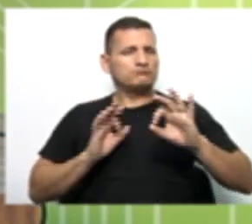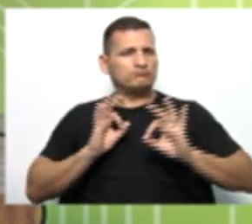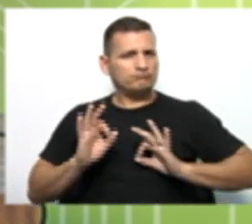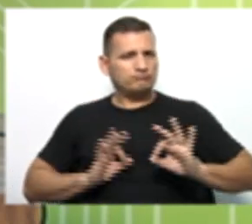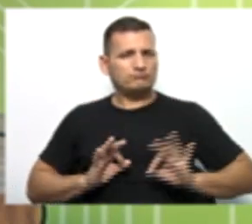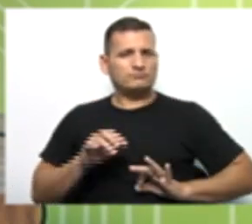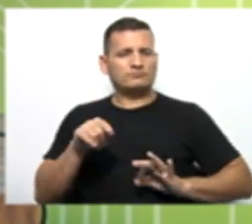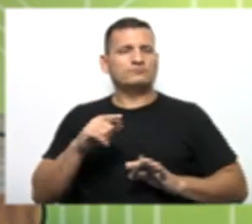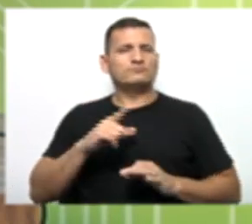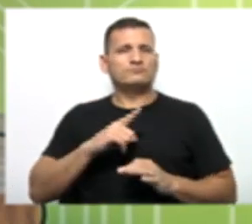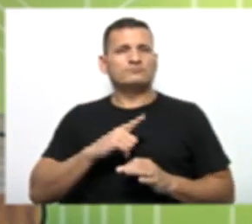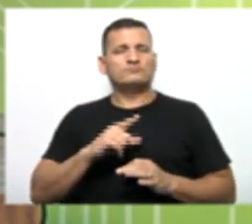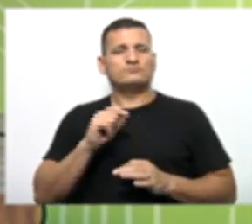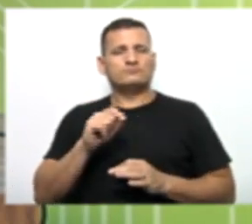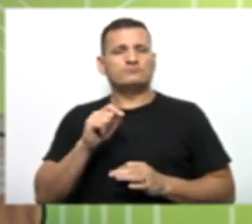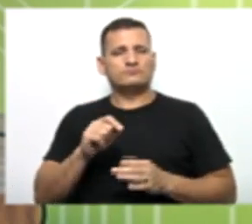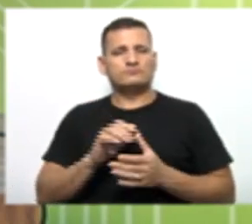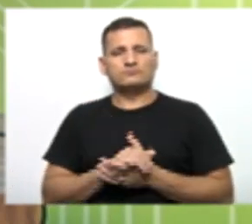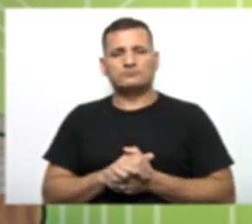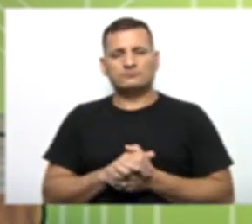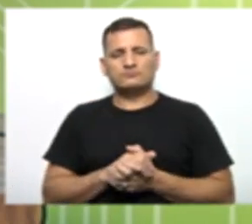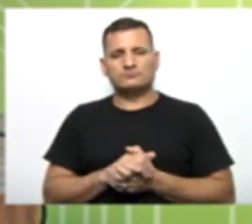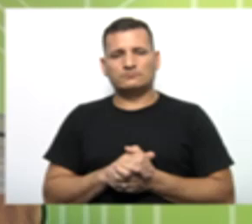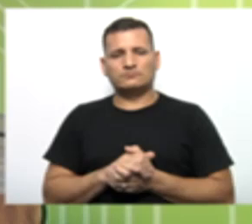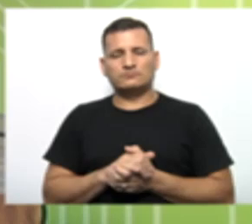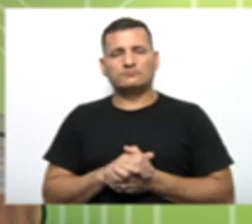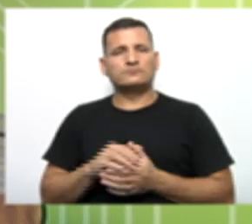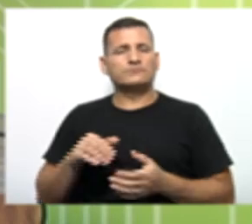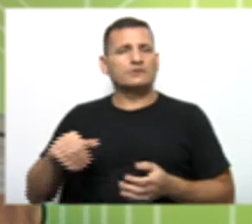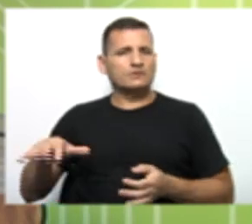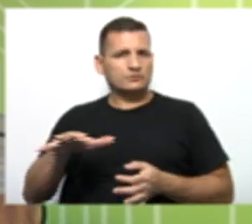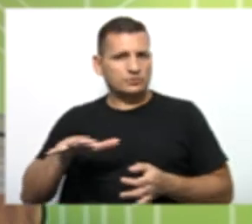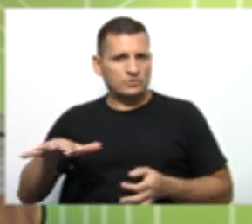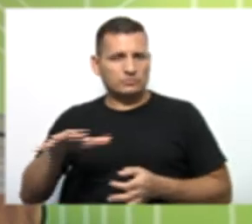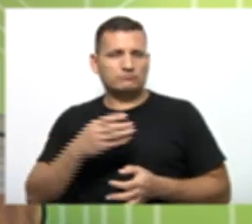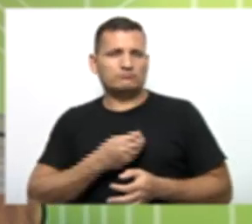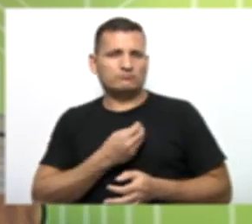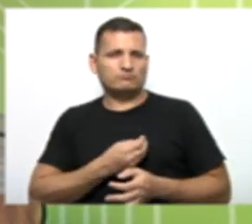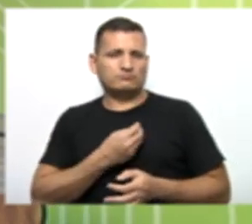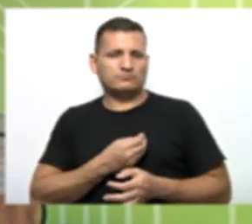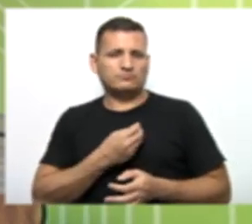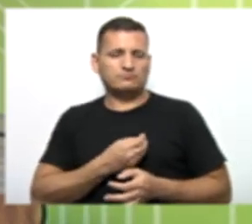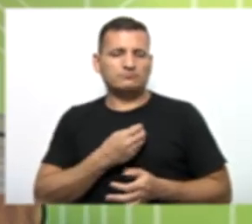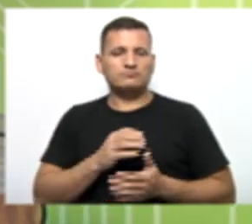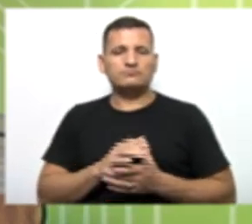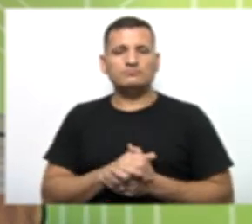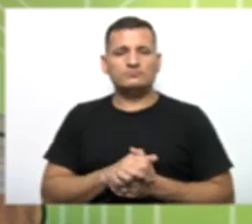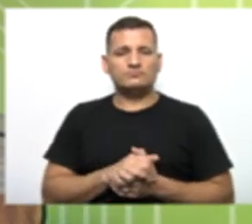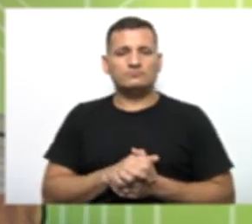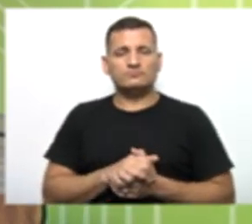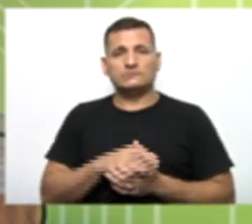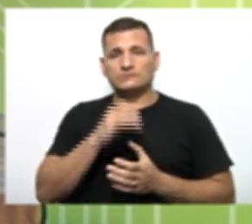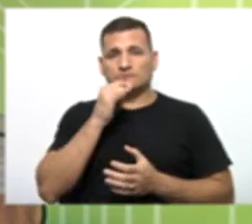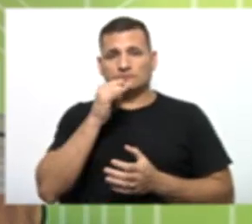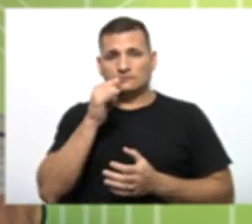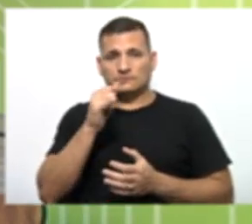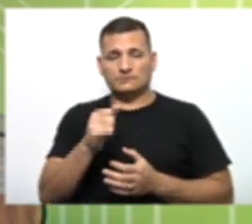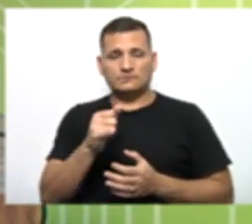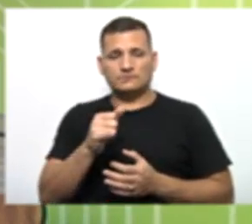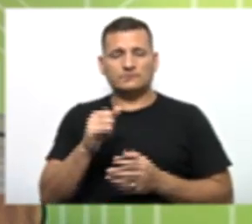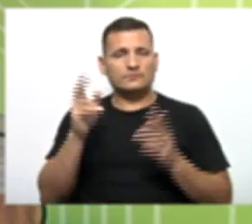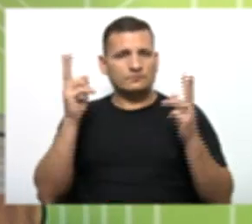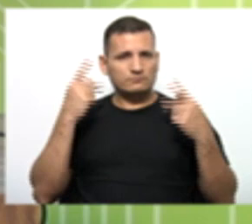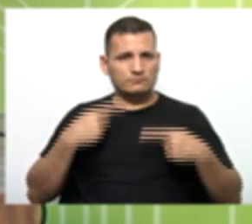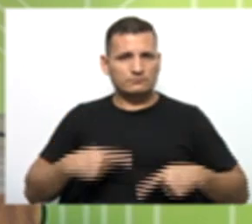área para que ela possa viver em uma região. Se nós permitirmos alguma ação humana, como por